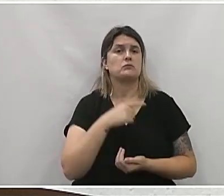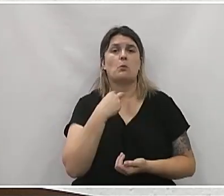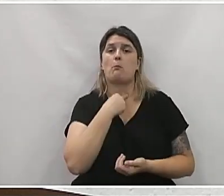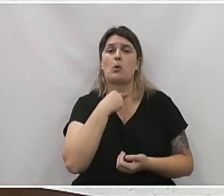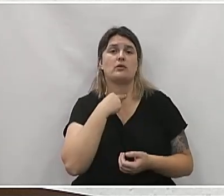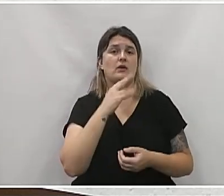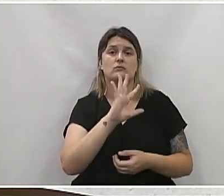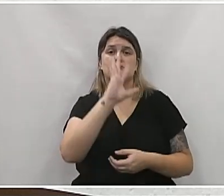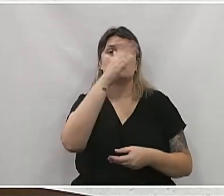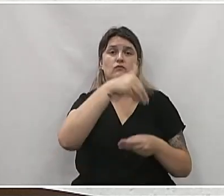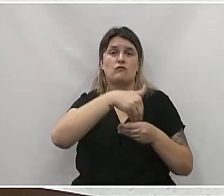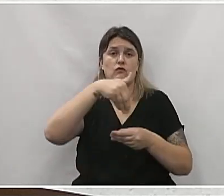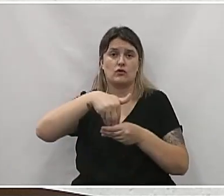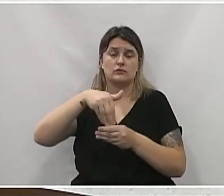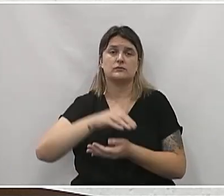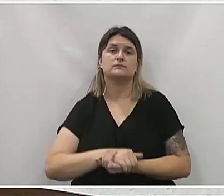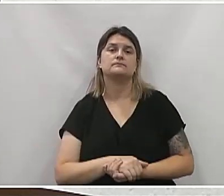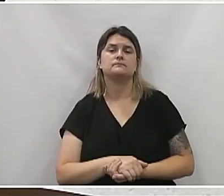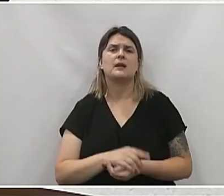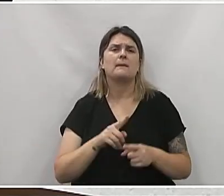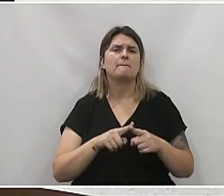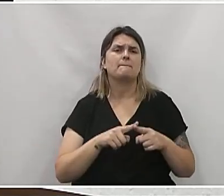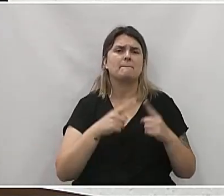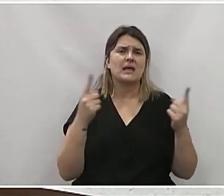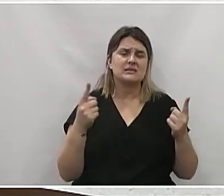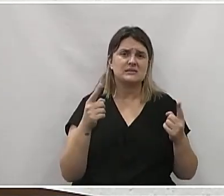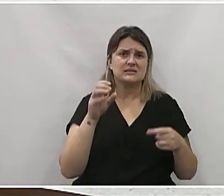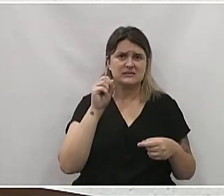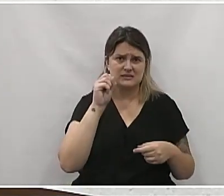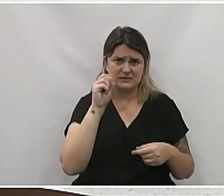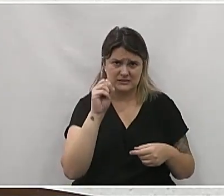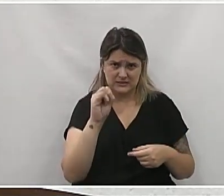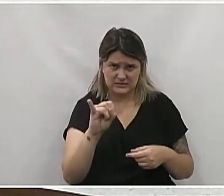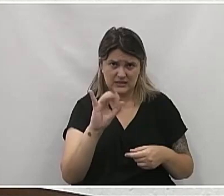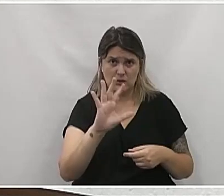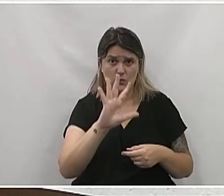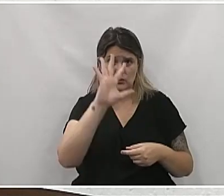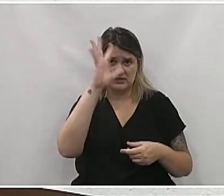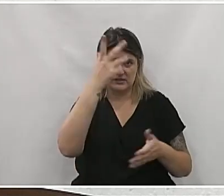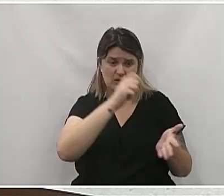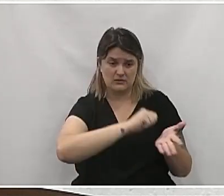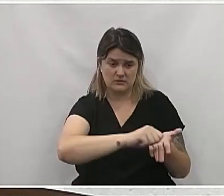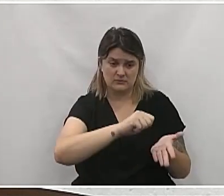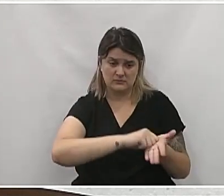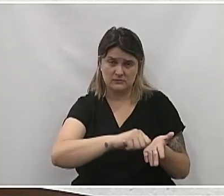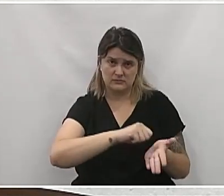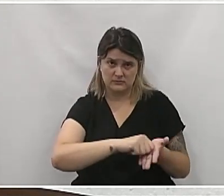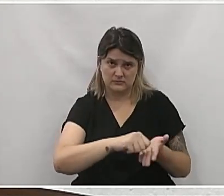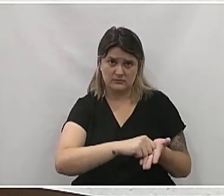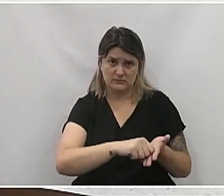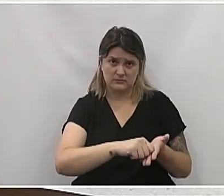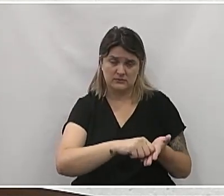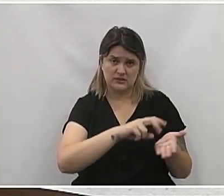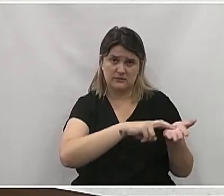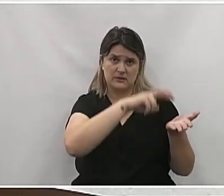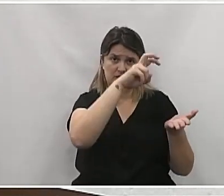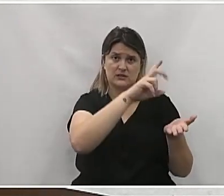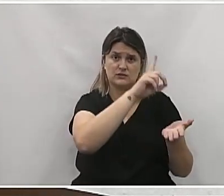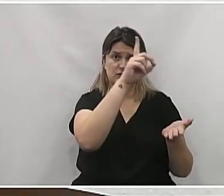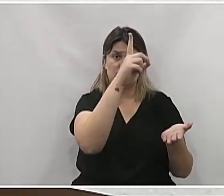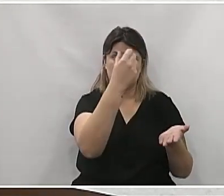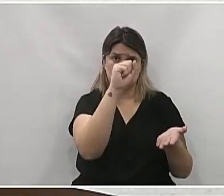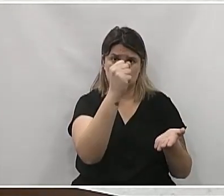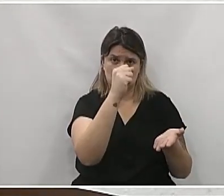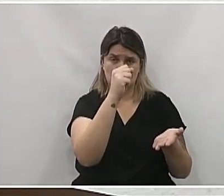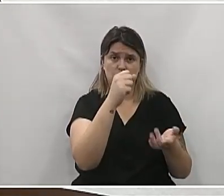ser votado. No entanto, se caso tivesse sido feito assinatura no período da manhã, no dia 18,